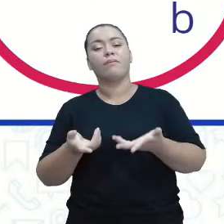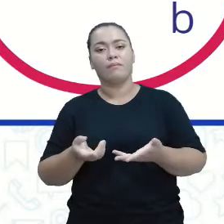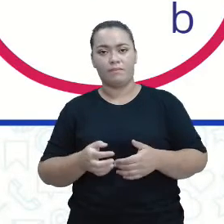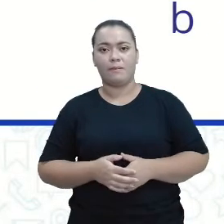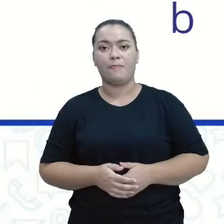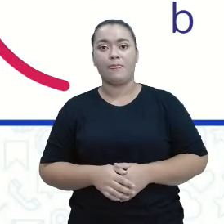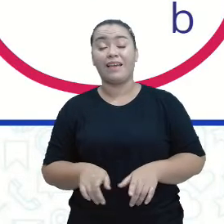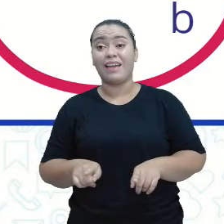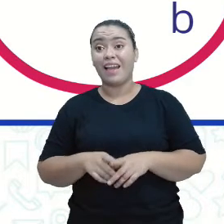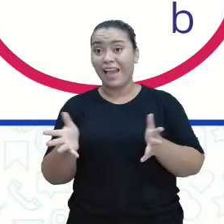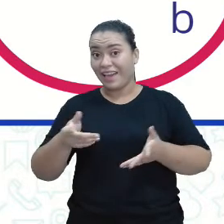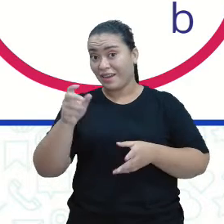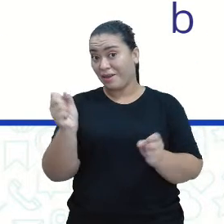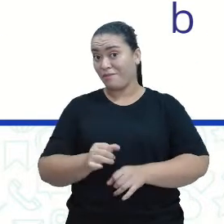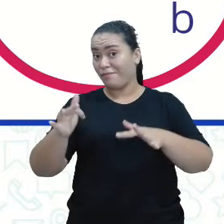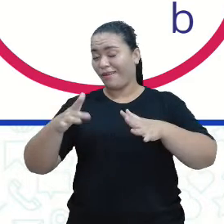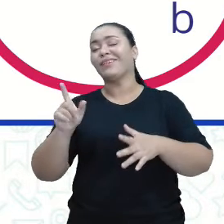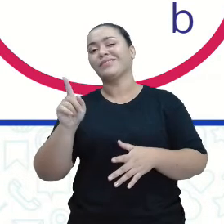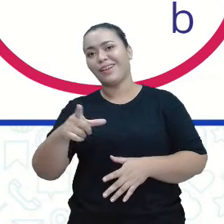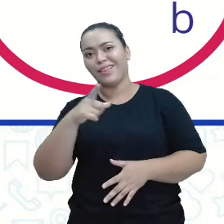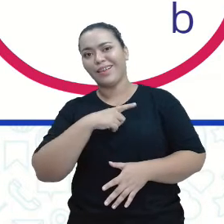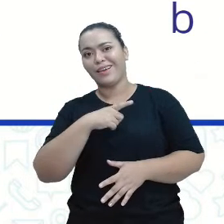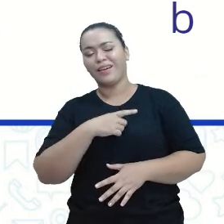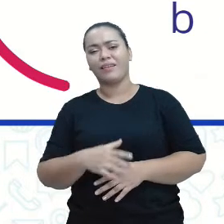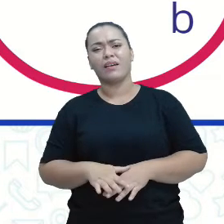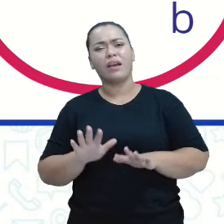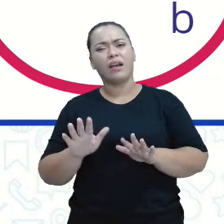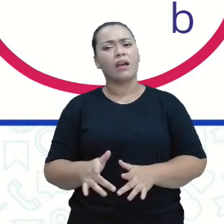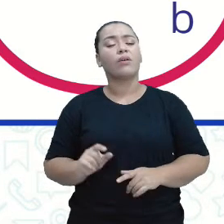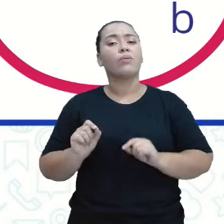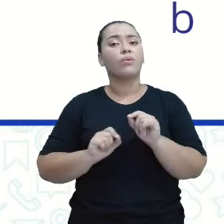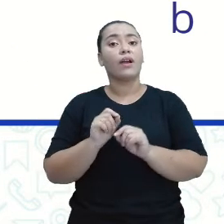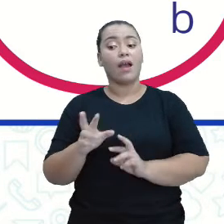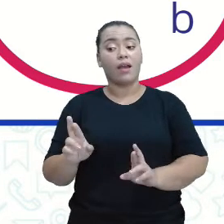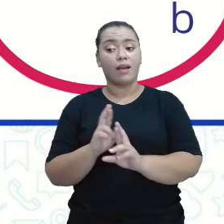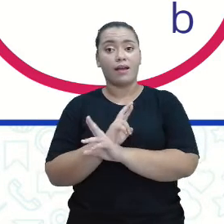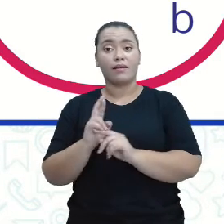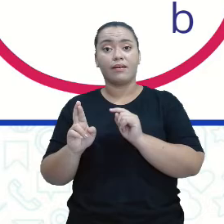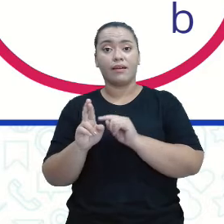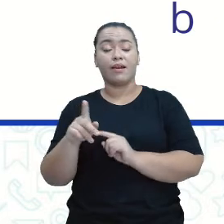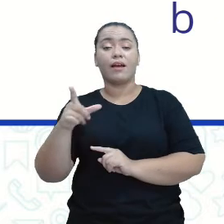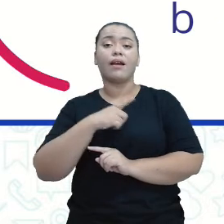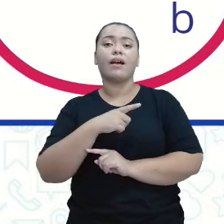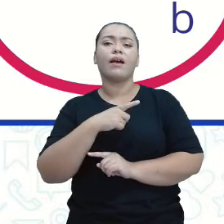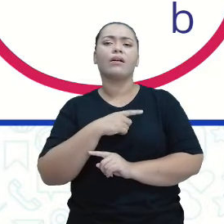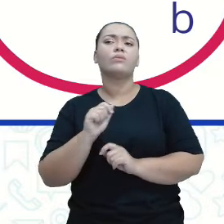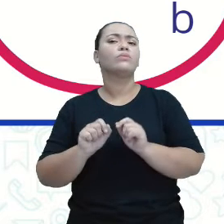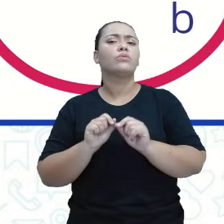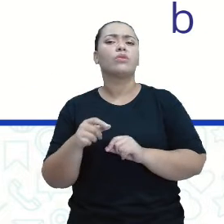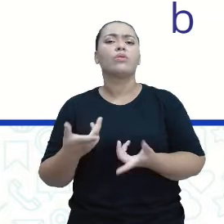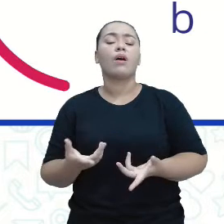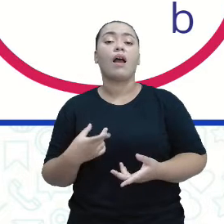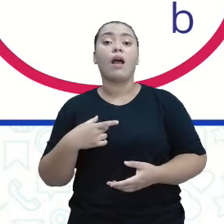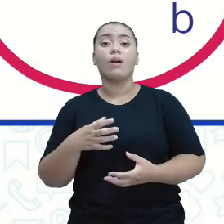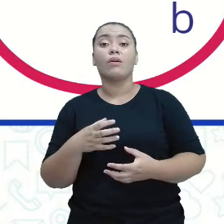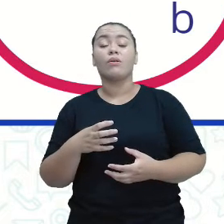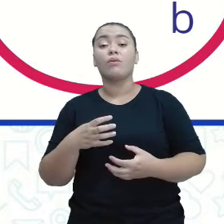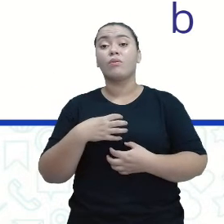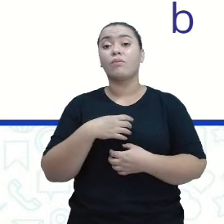Pedro? Então, ó, de acordo com essa relação, a gente tem ali o comportamento